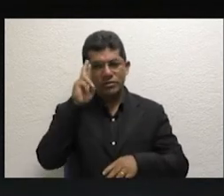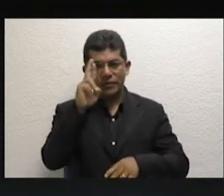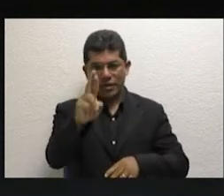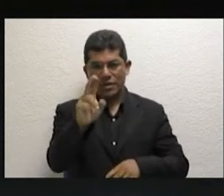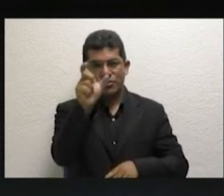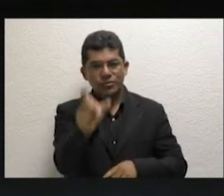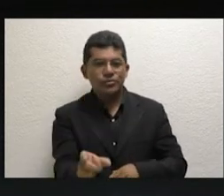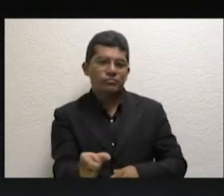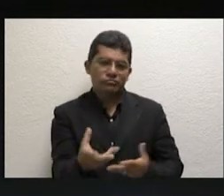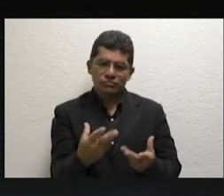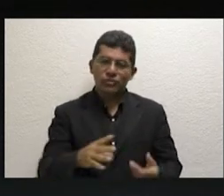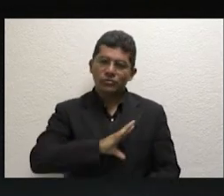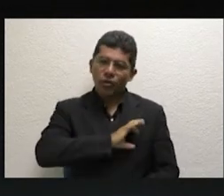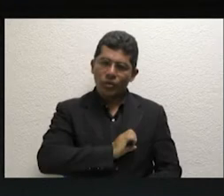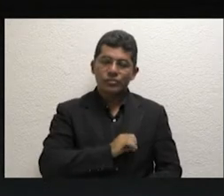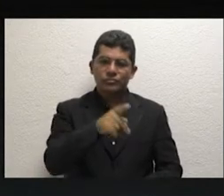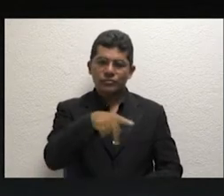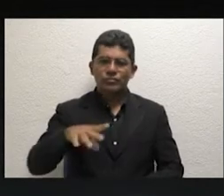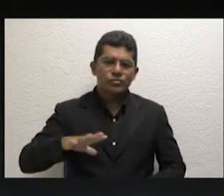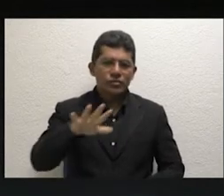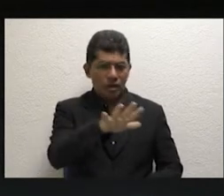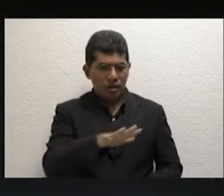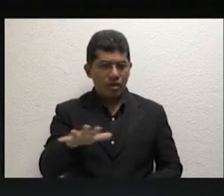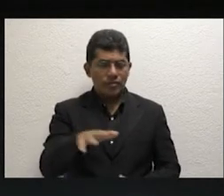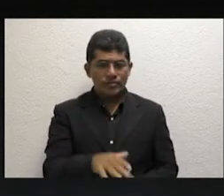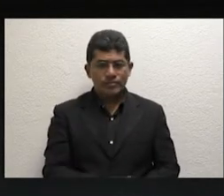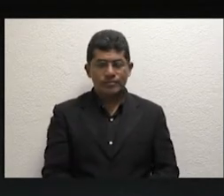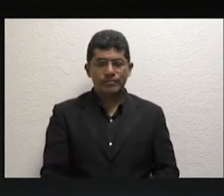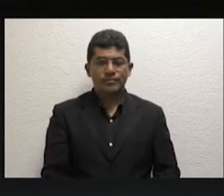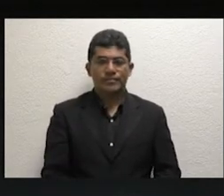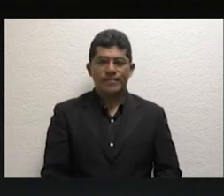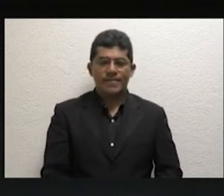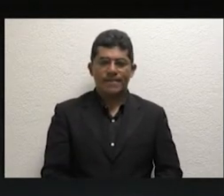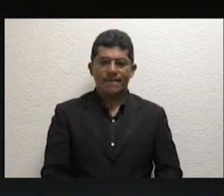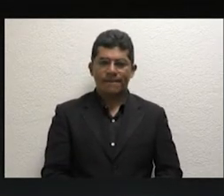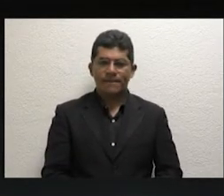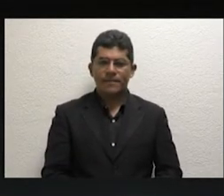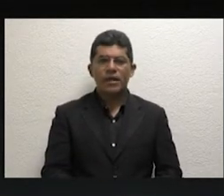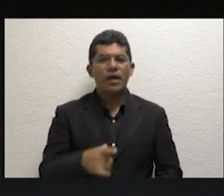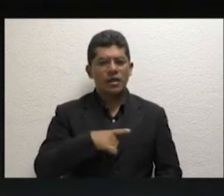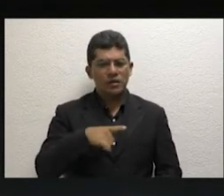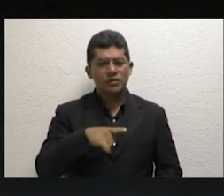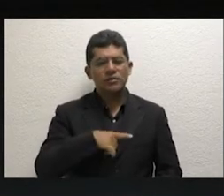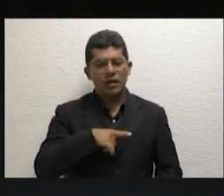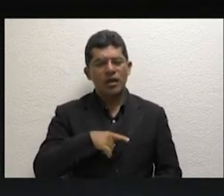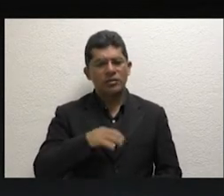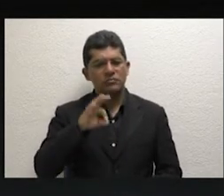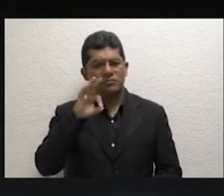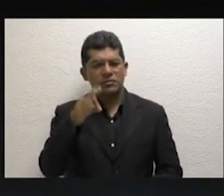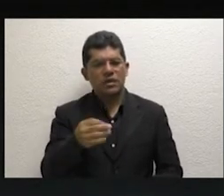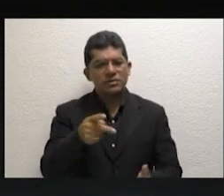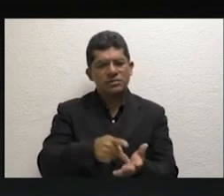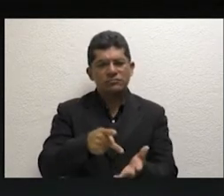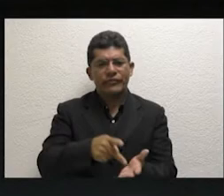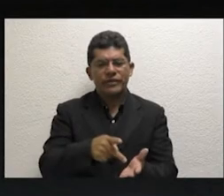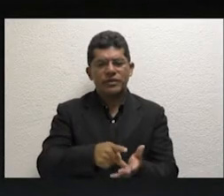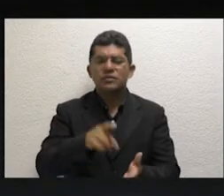muito grande por eles tem justa e merecida razão